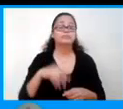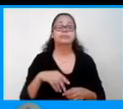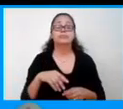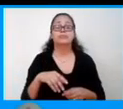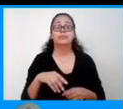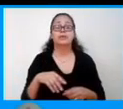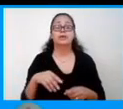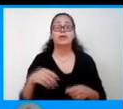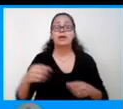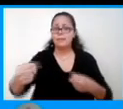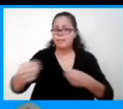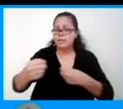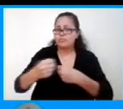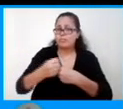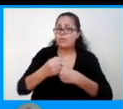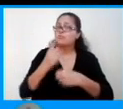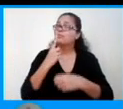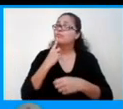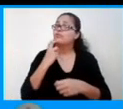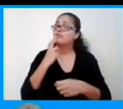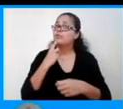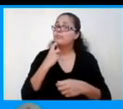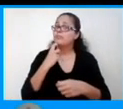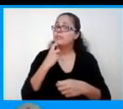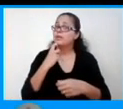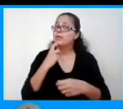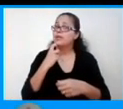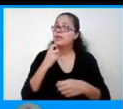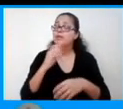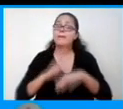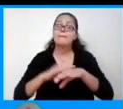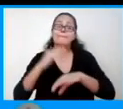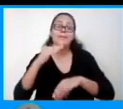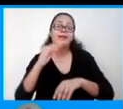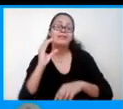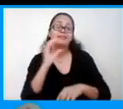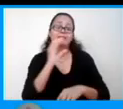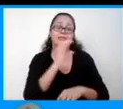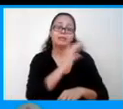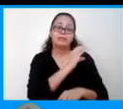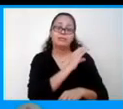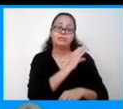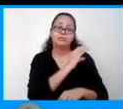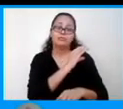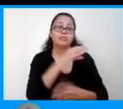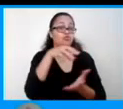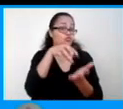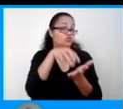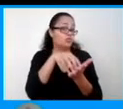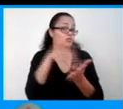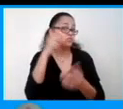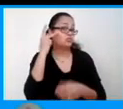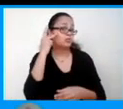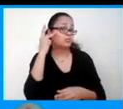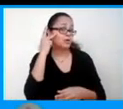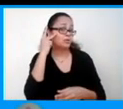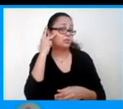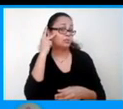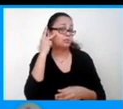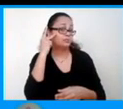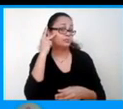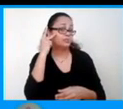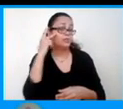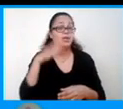quanto mais próximo do vermelho, mais quente a temperatura. Olha só, de 31,5 a 32, nas áreas centrais aqui da cidade. E nas áreas